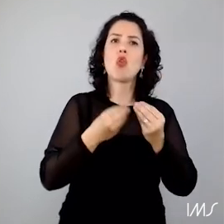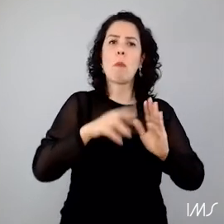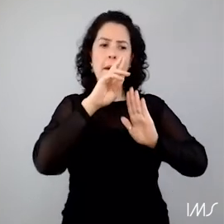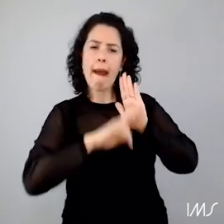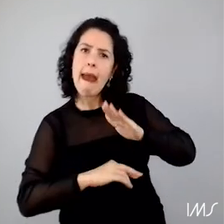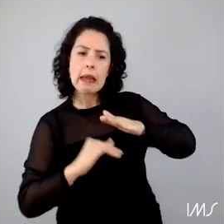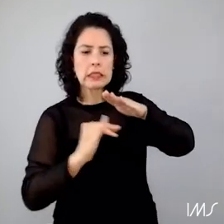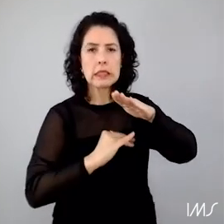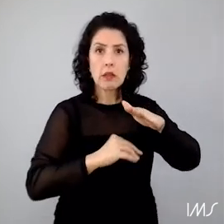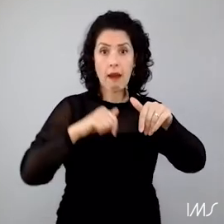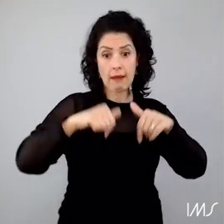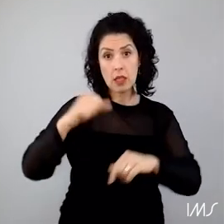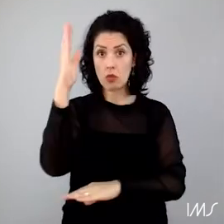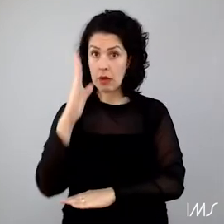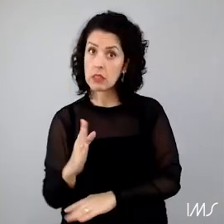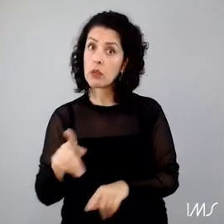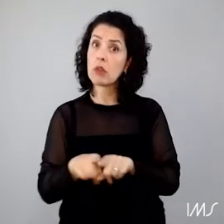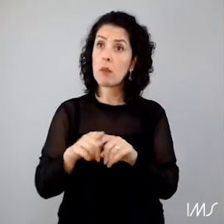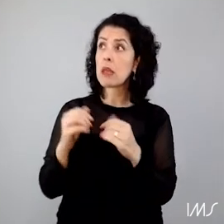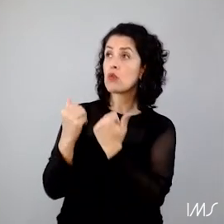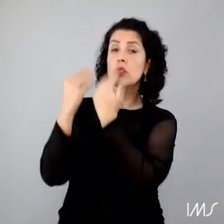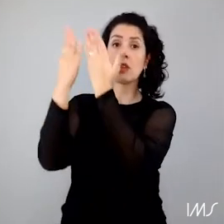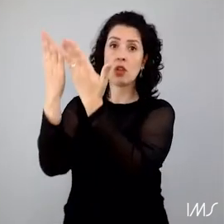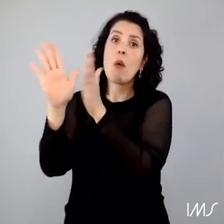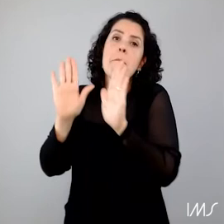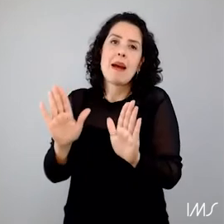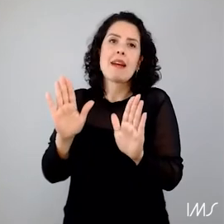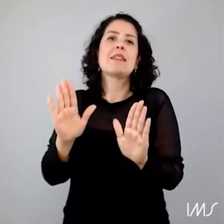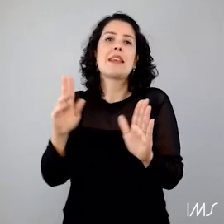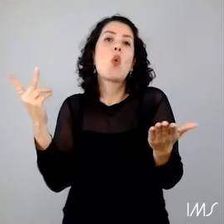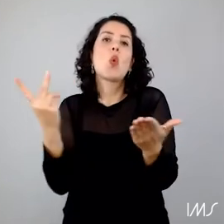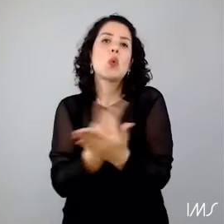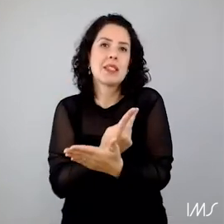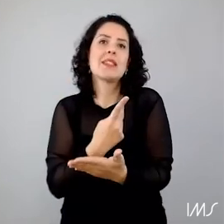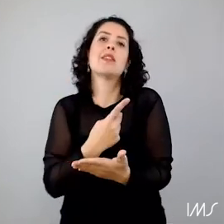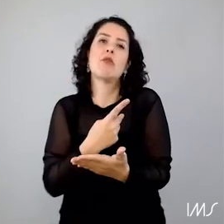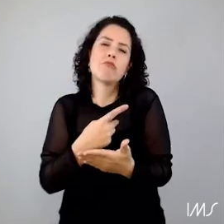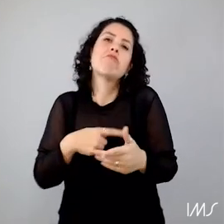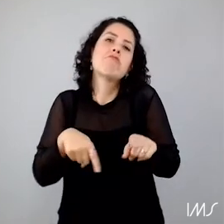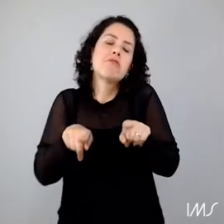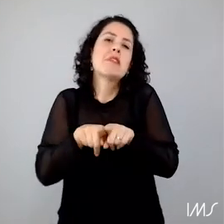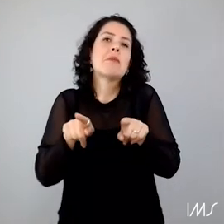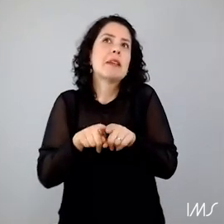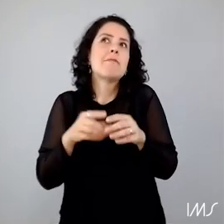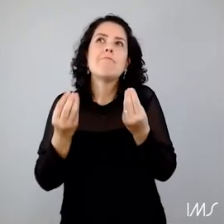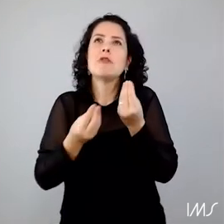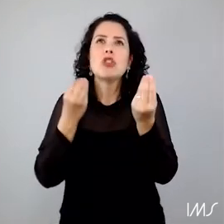meio, eu diria um pouco por dentro, né? Mas, evidentemente, isso não esgota e, às vezes, limita, inclusive, a